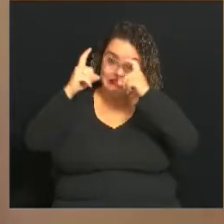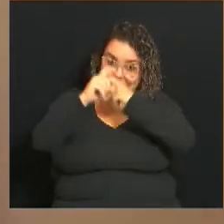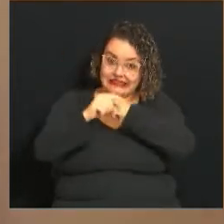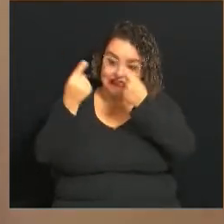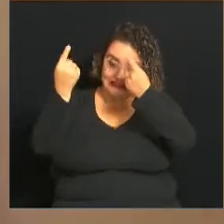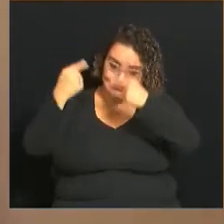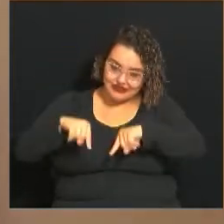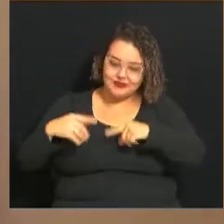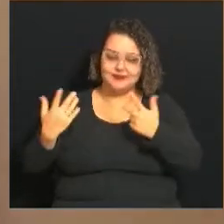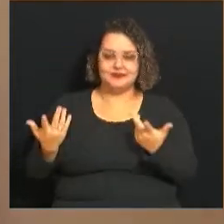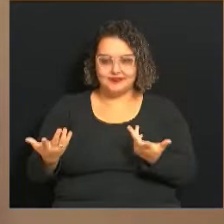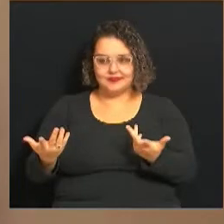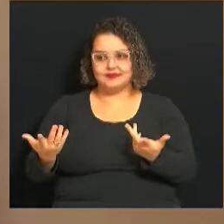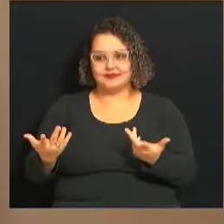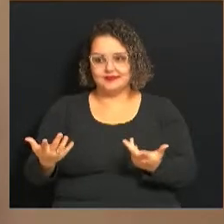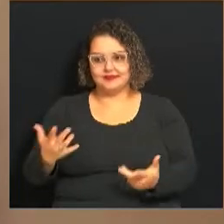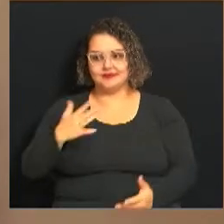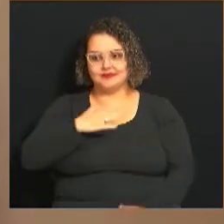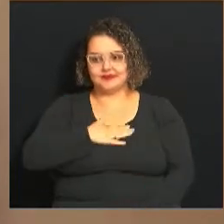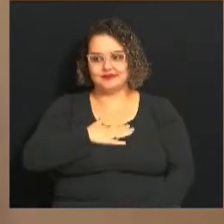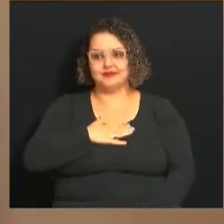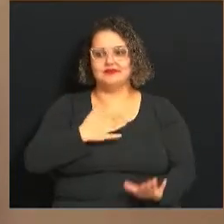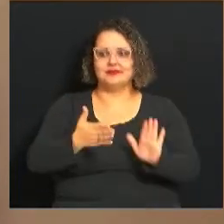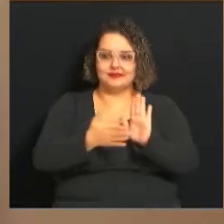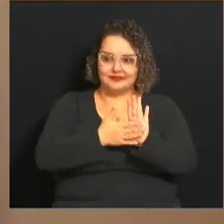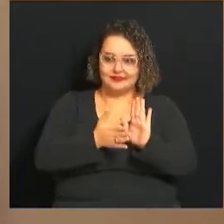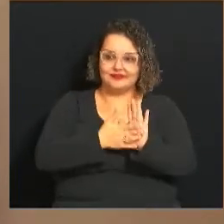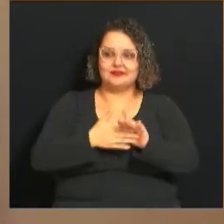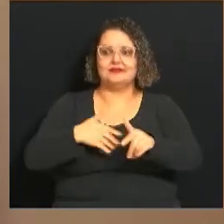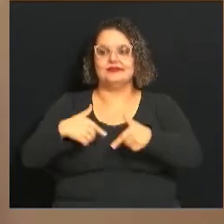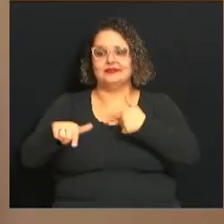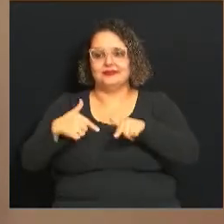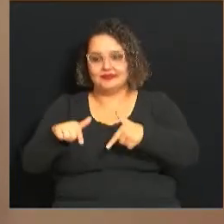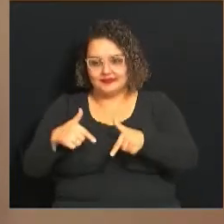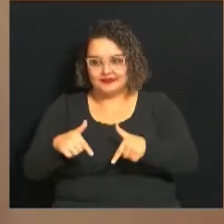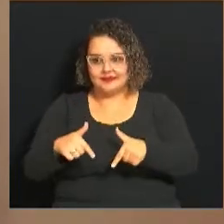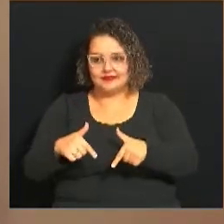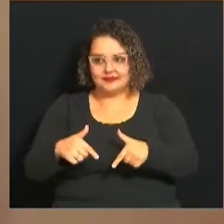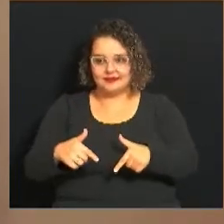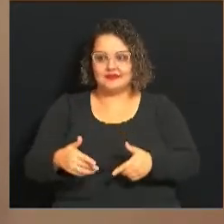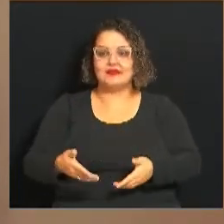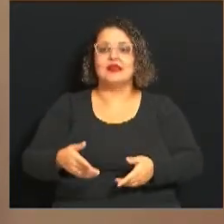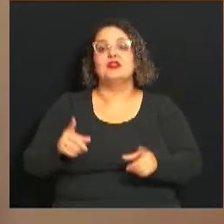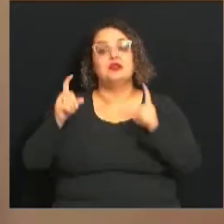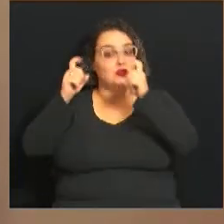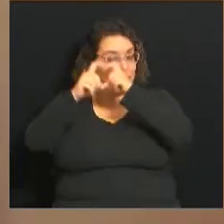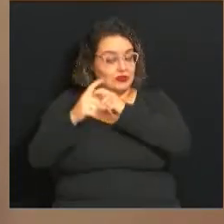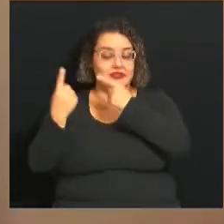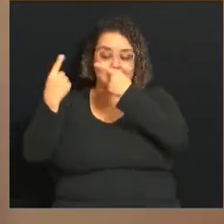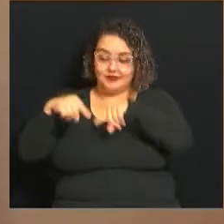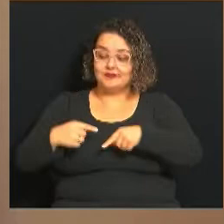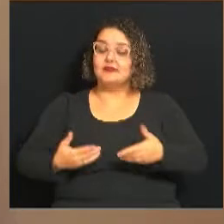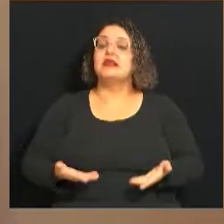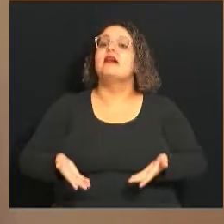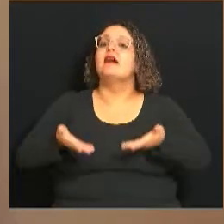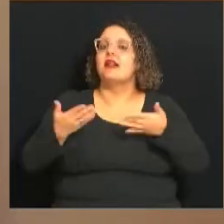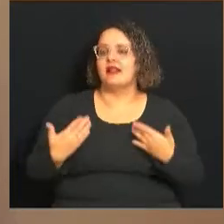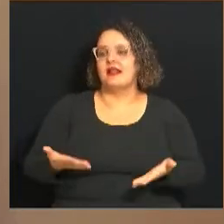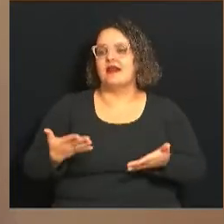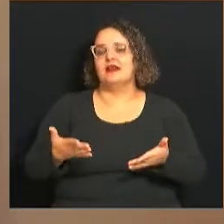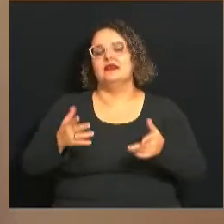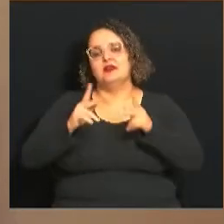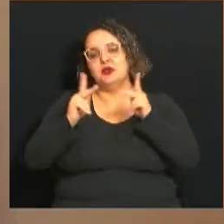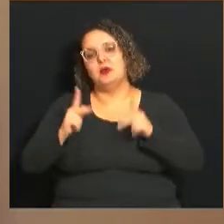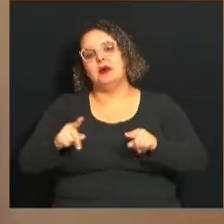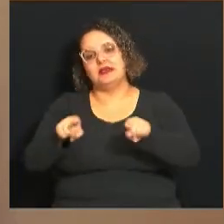mas que a minha proposta e o meu trabalho é para que seja um desafio leve. né, que traga tranquilidade também. Ô Beatriz,